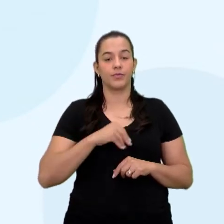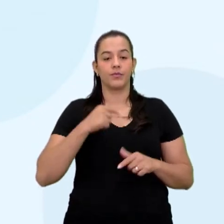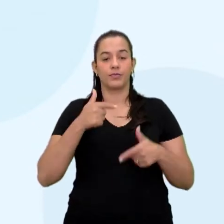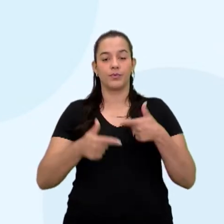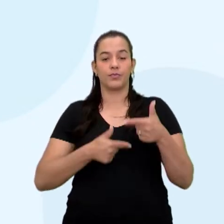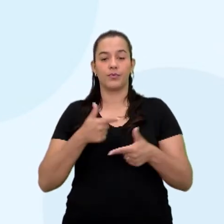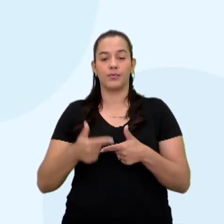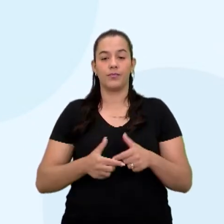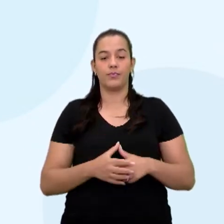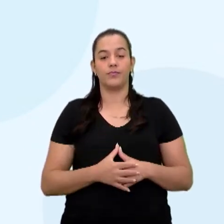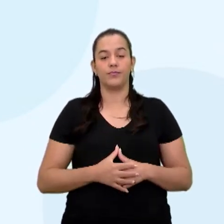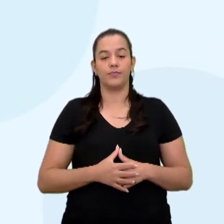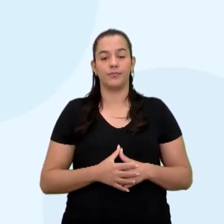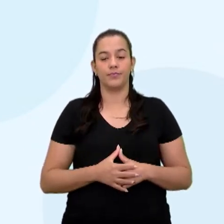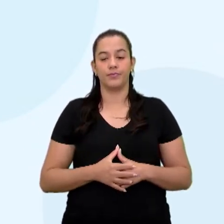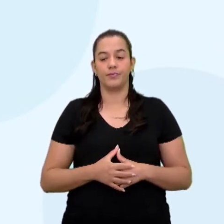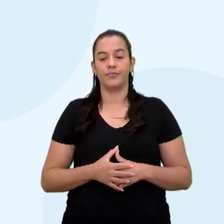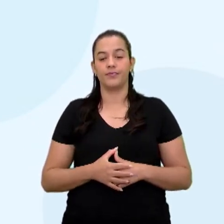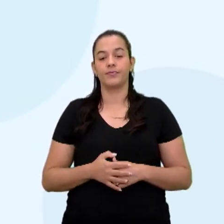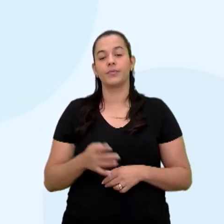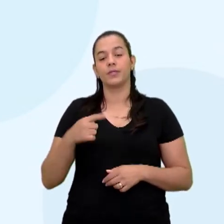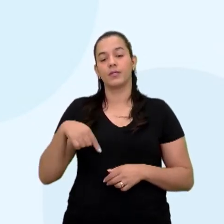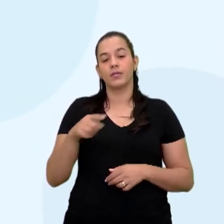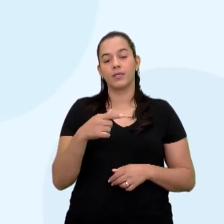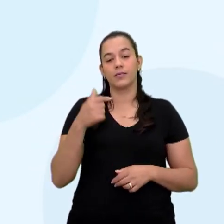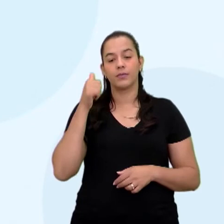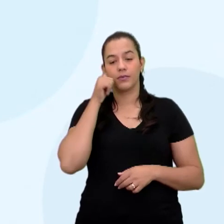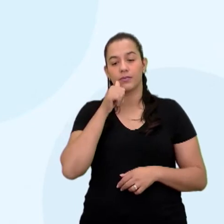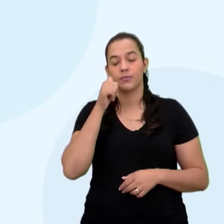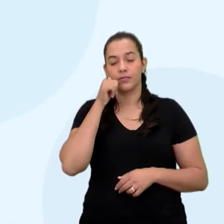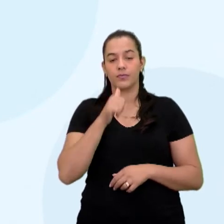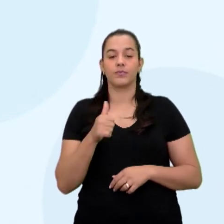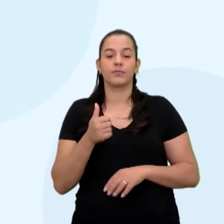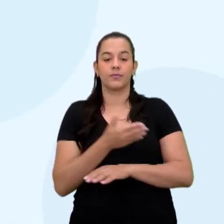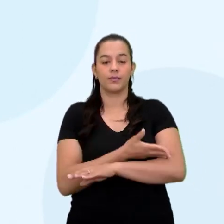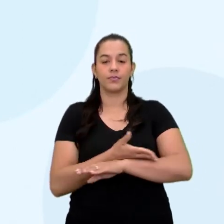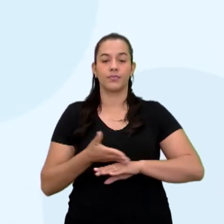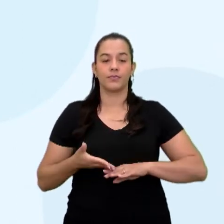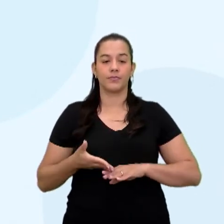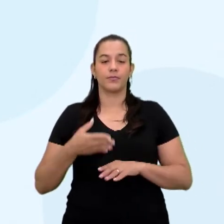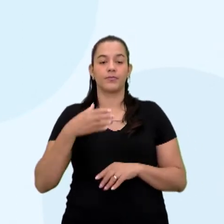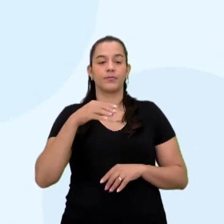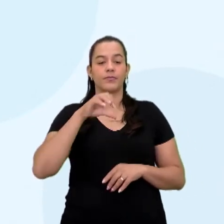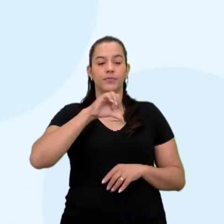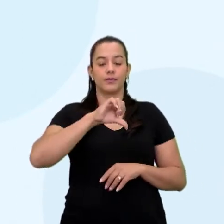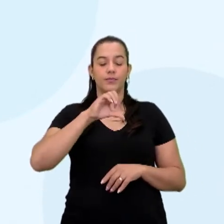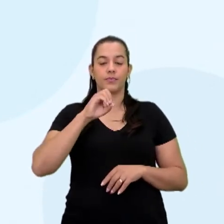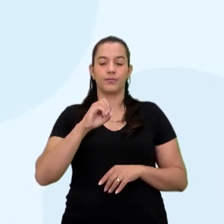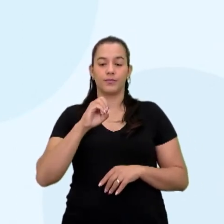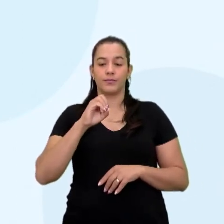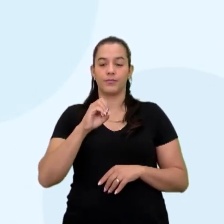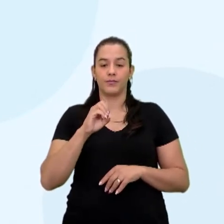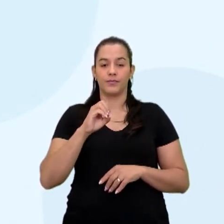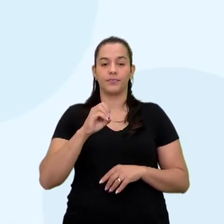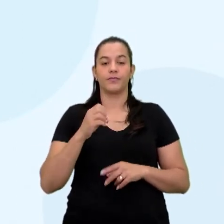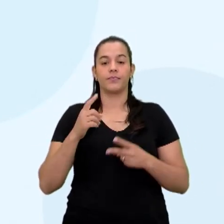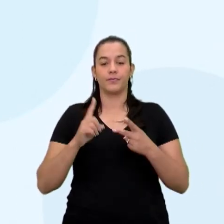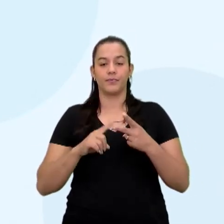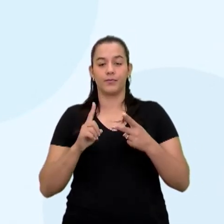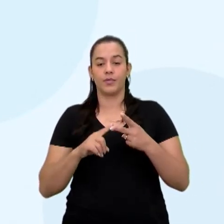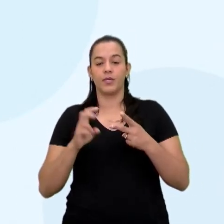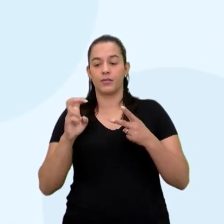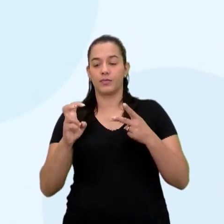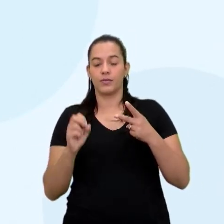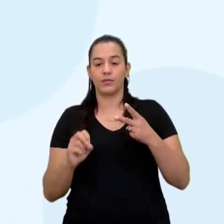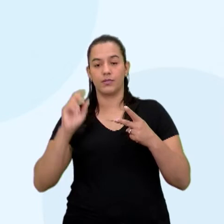trabalhos. Então nós temos lá, na cor branca, 90 moedas, o que equivale a R$ 2.700. Na cor preta,